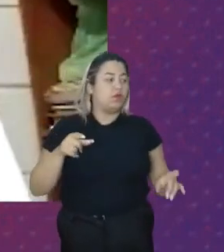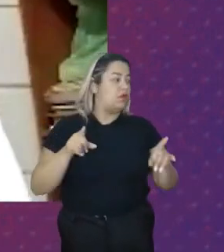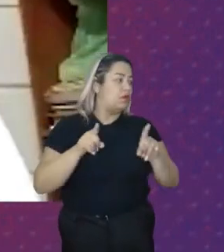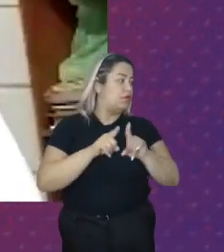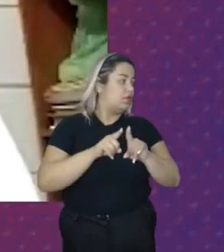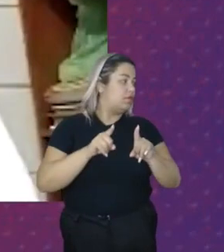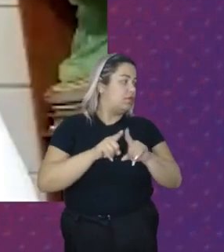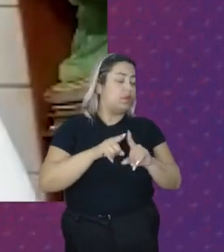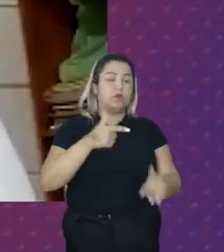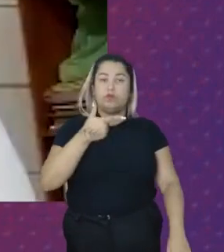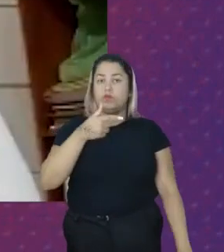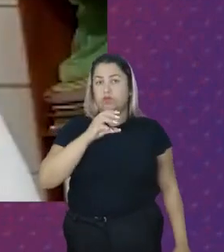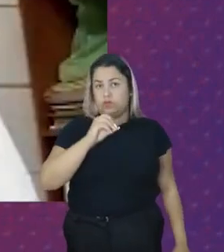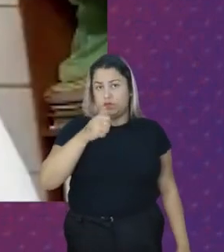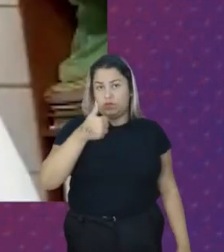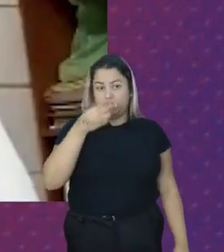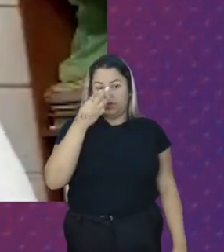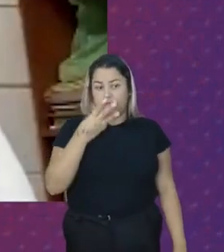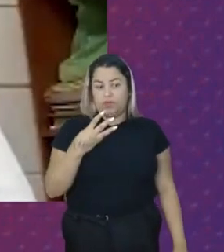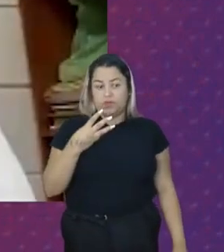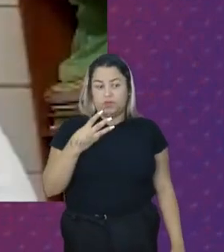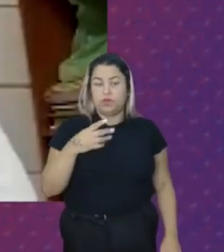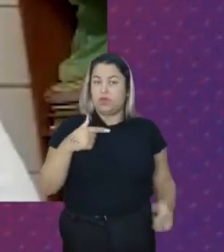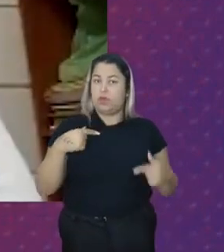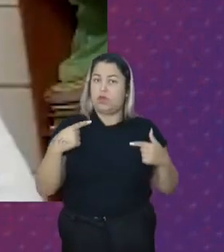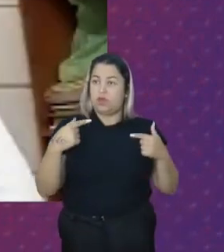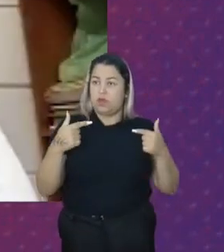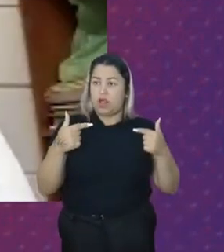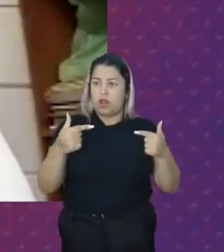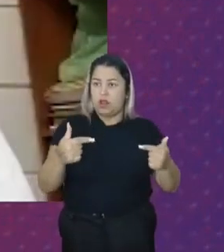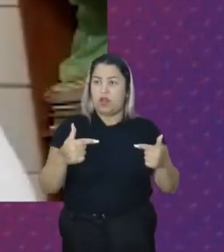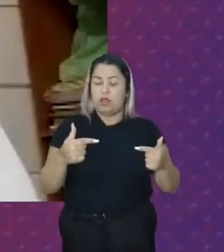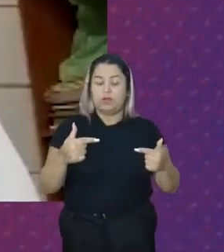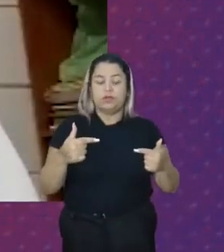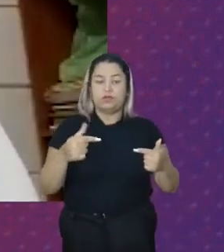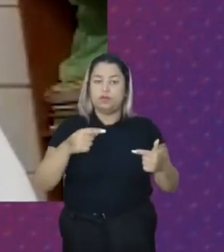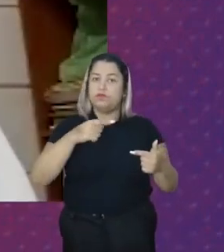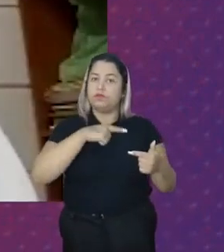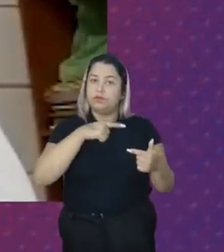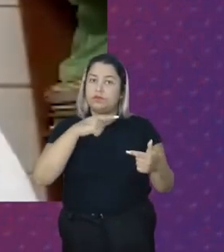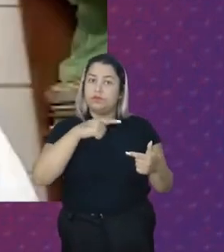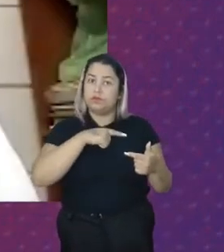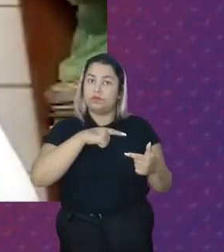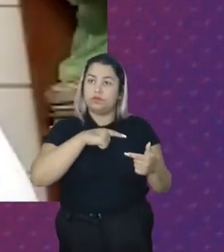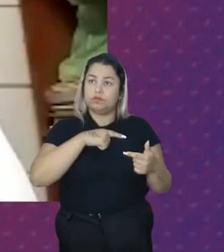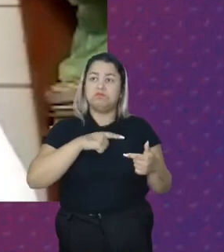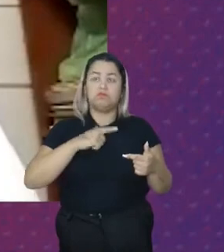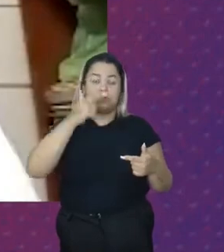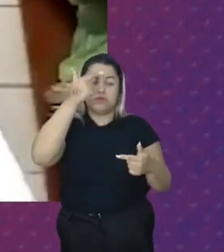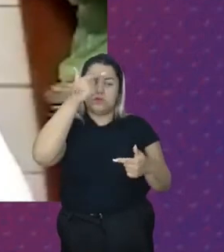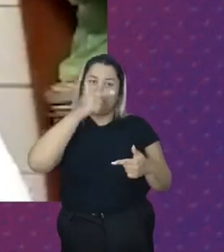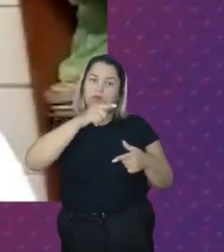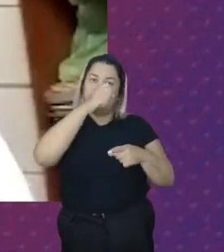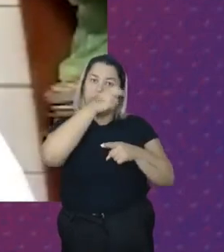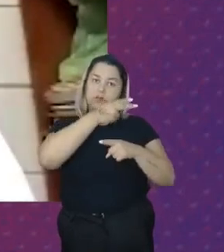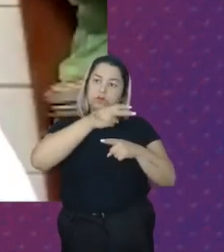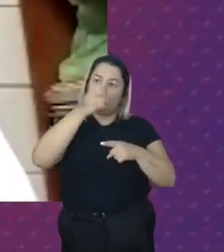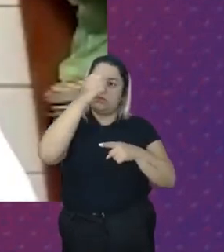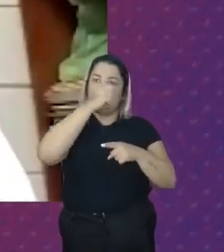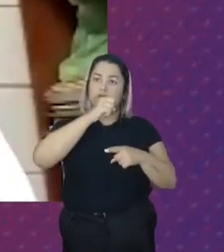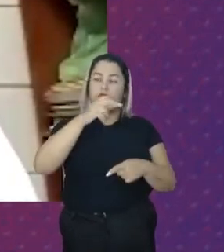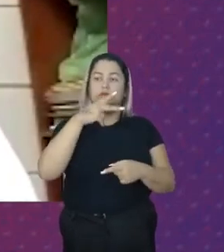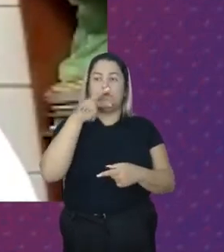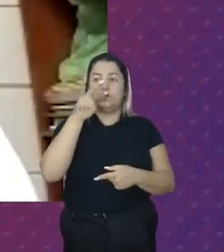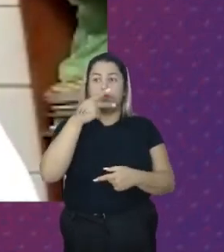Em 2013 Foi A nossa luta Teve uma grande Grande conquista Que é O que vamos falar